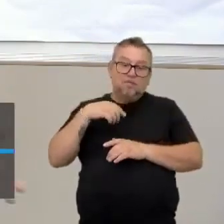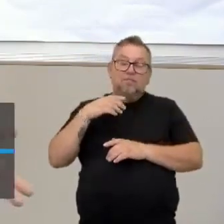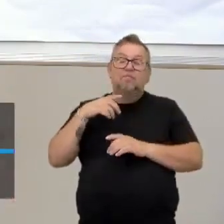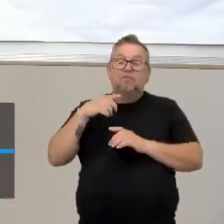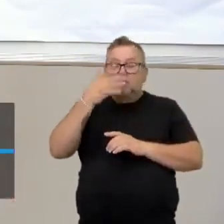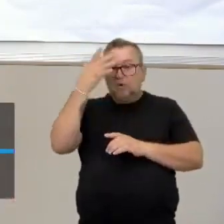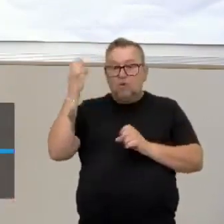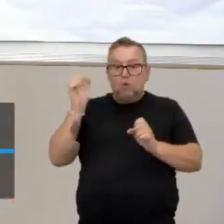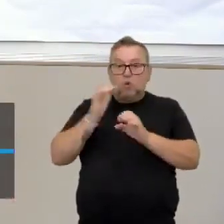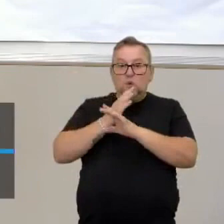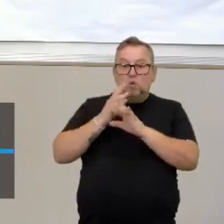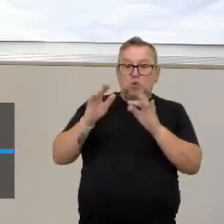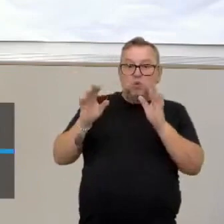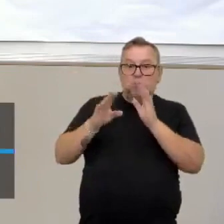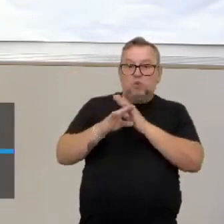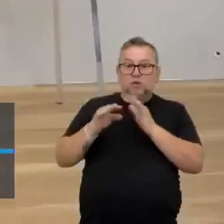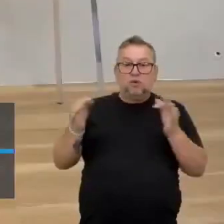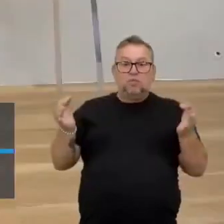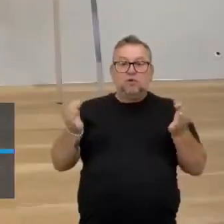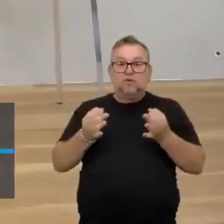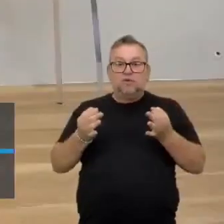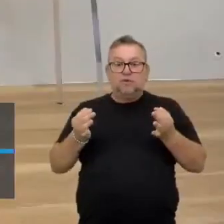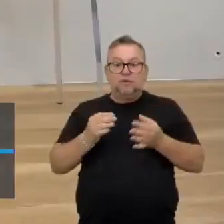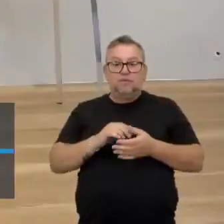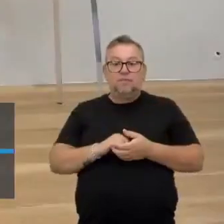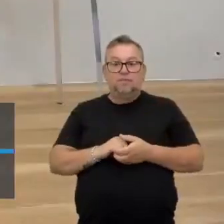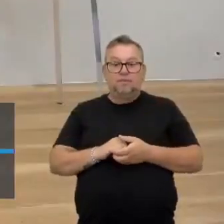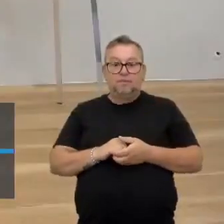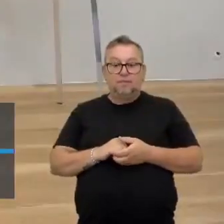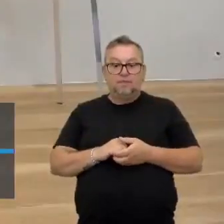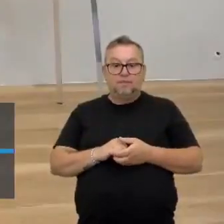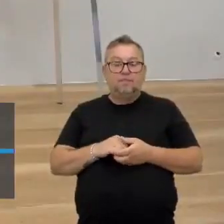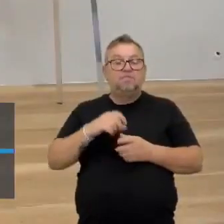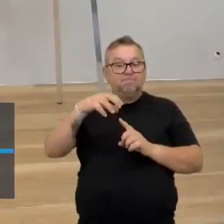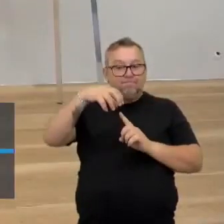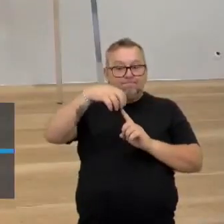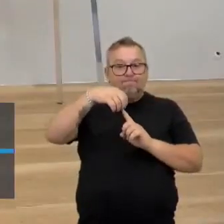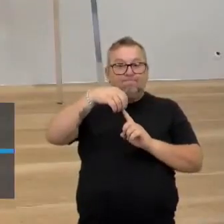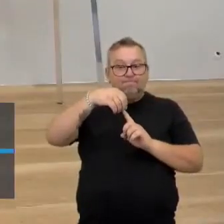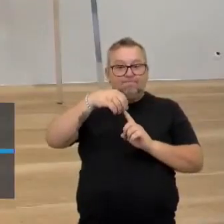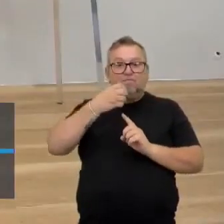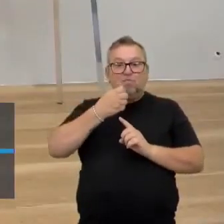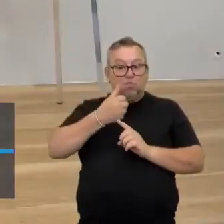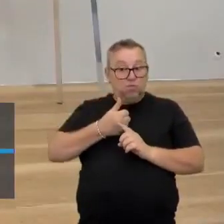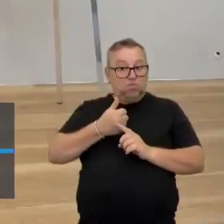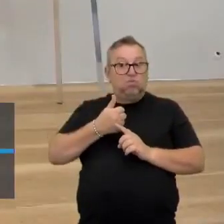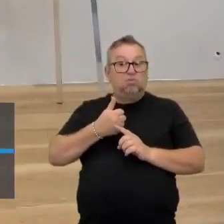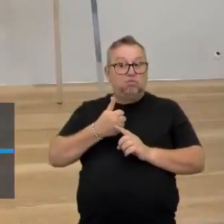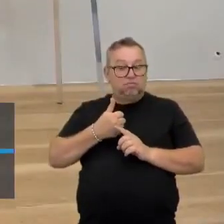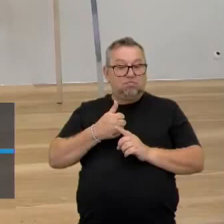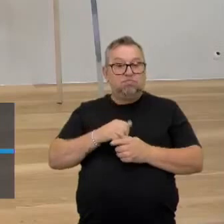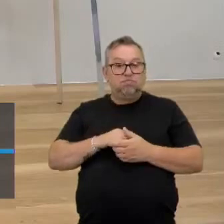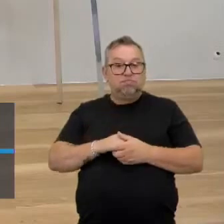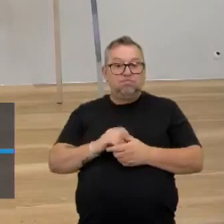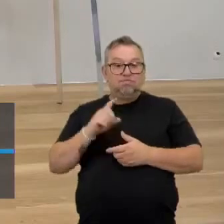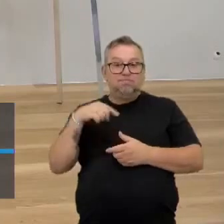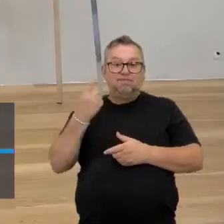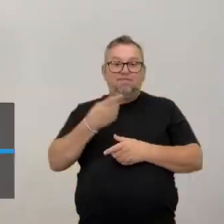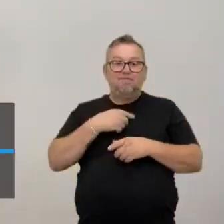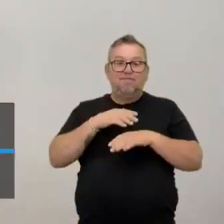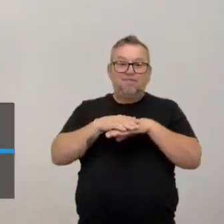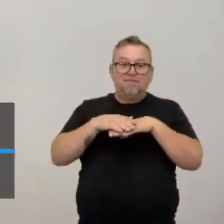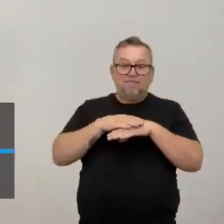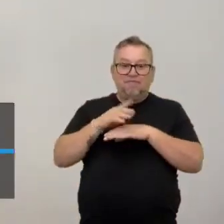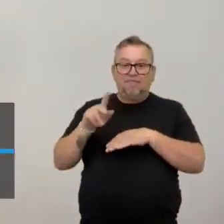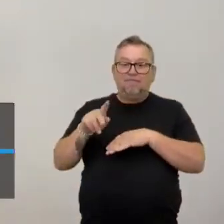circulação, e ponto de ônibus é tipo um espaço muito privilegiado para esse tipo de coisa. Nós estávamos até comentando,